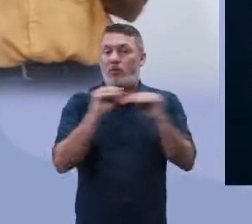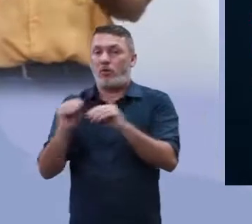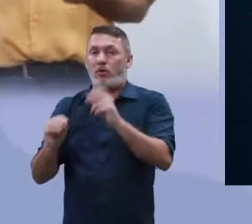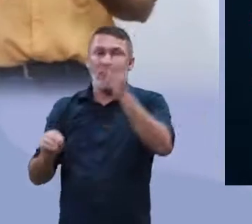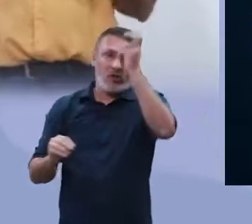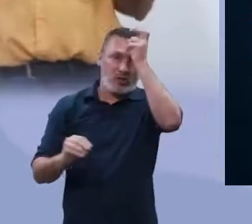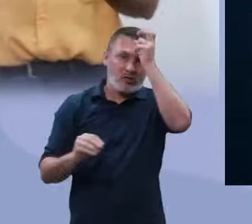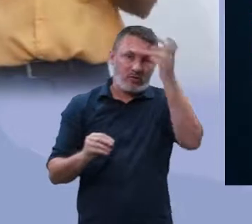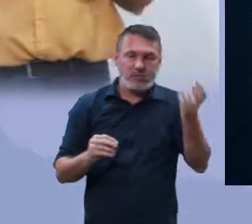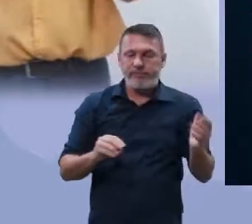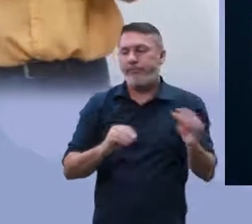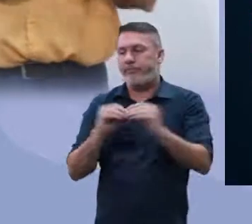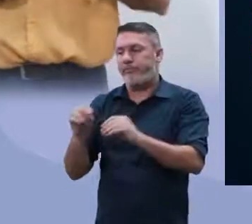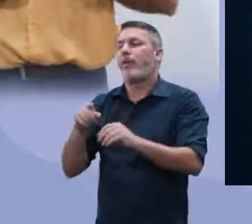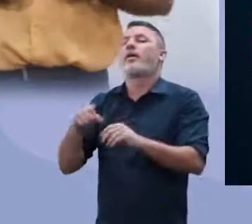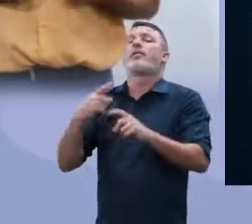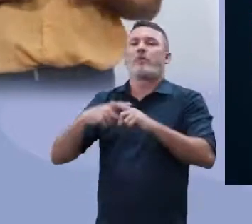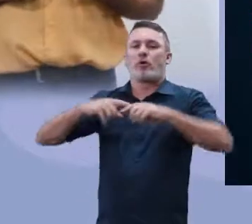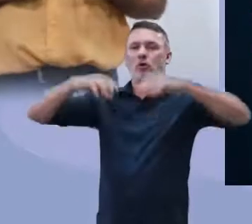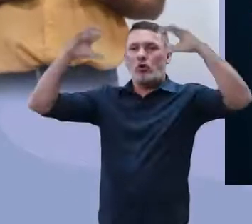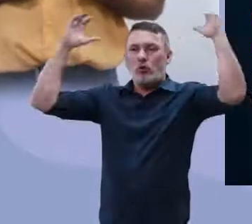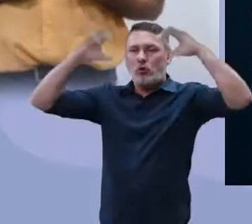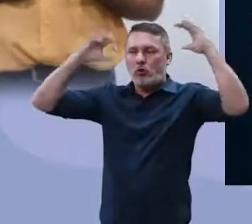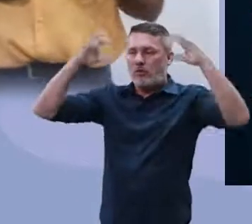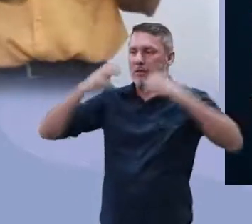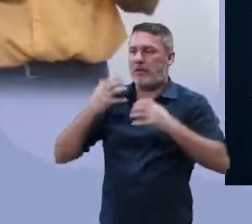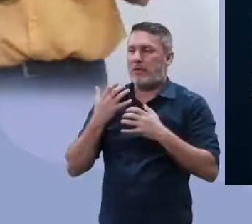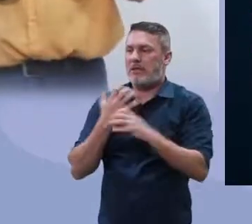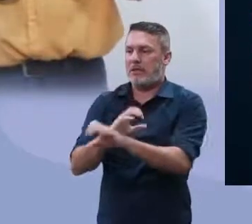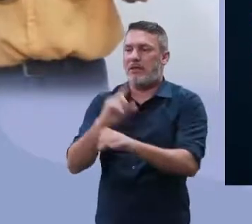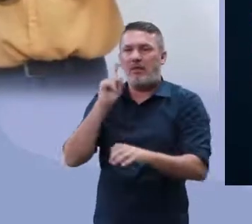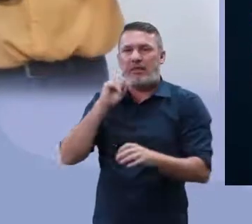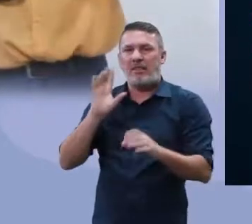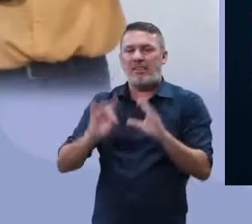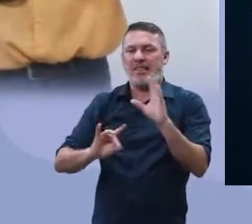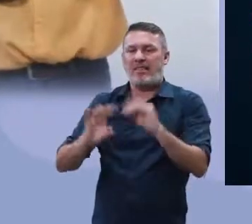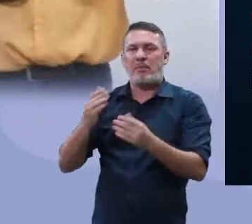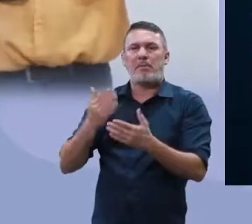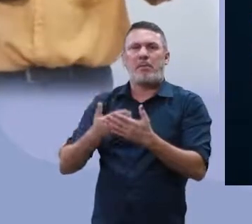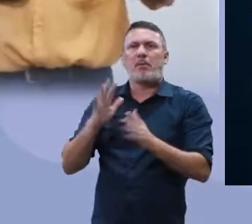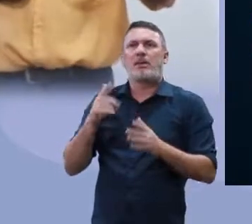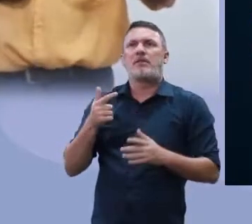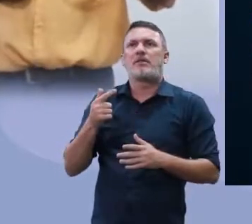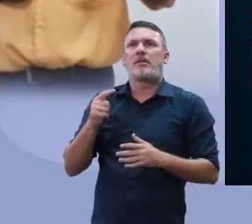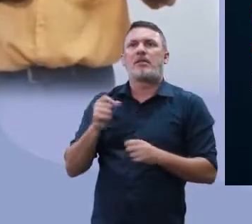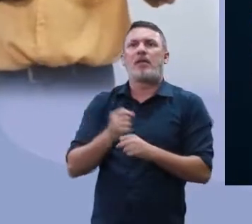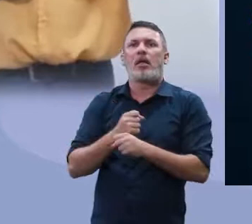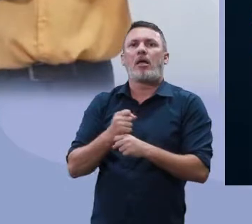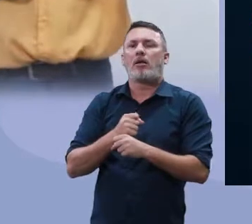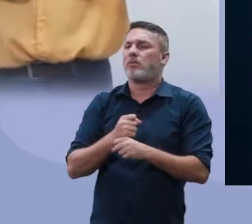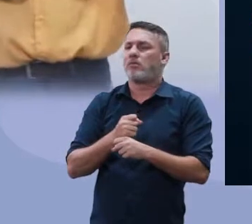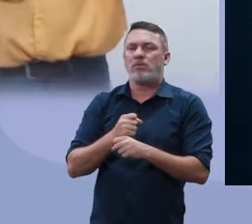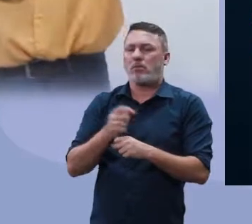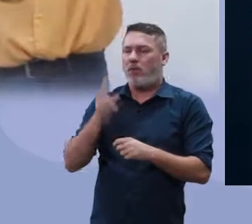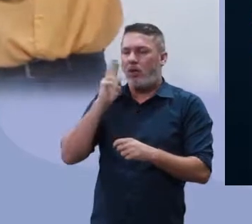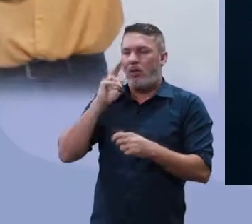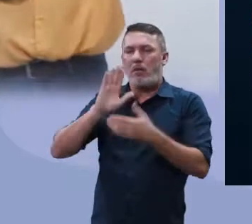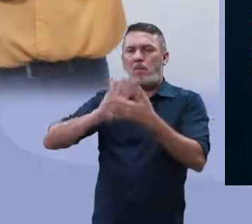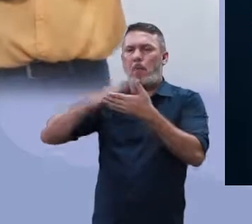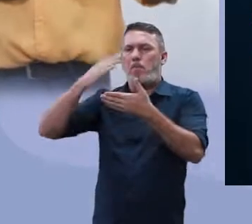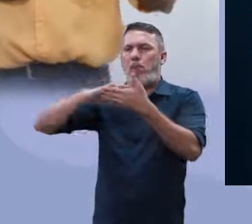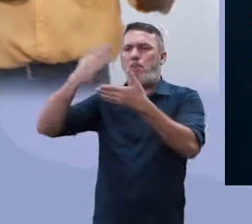ele, infelizmente, passou a sofrer a ação da chuva ácida. E em menos de 70 anos, todos